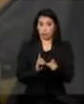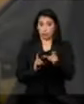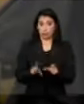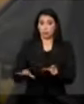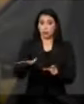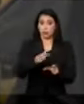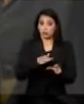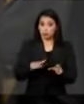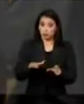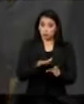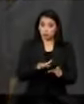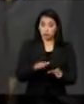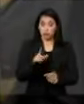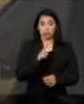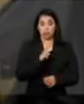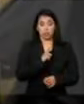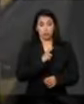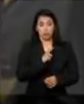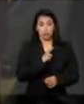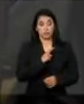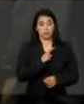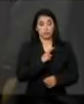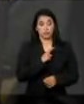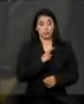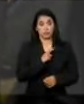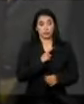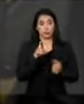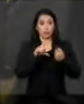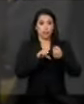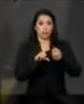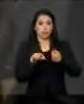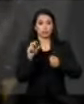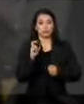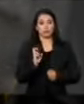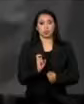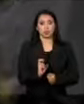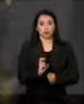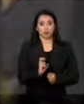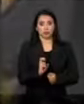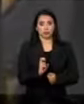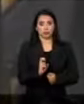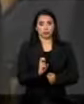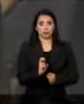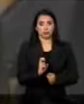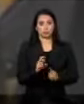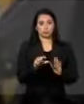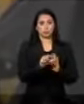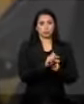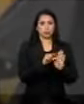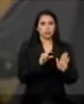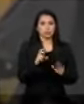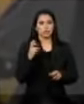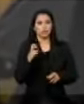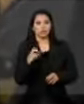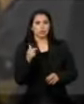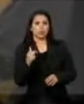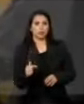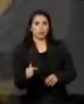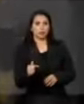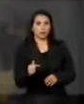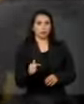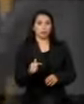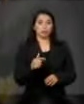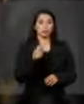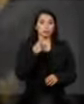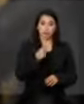estavam inseridas no artigo 5º. E é lá pelos incisos 57. E por que não dizer